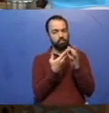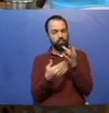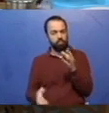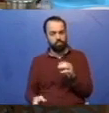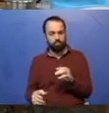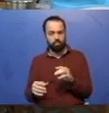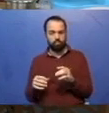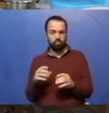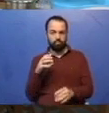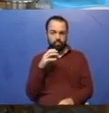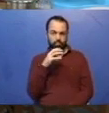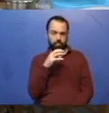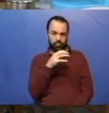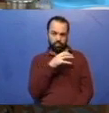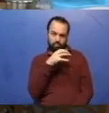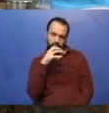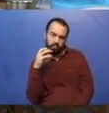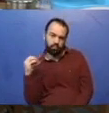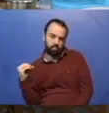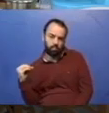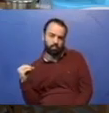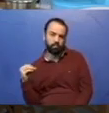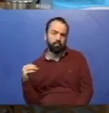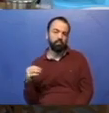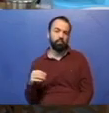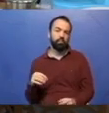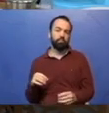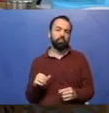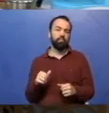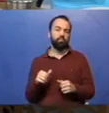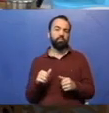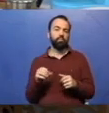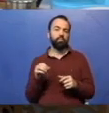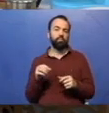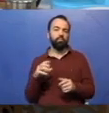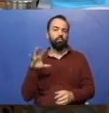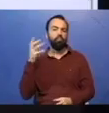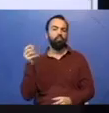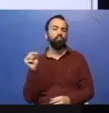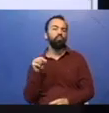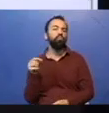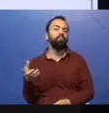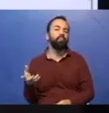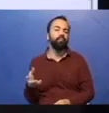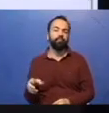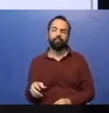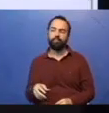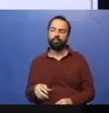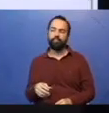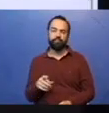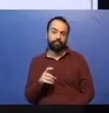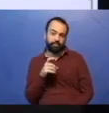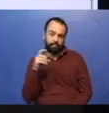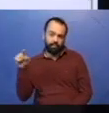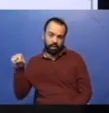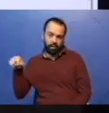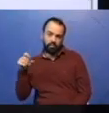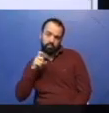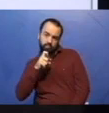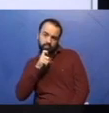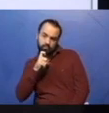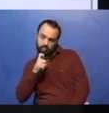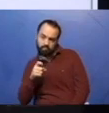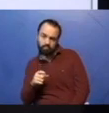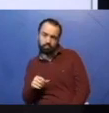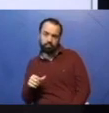perde calor, ela passa para o estado, perdeu calor, hein? Está no ambiente mais frio. Qual que é o estado que a água